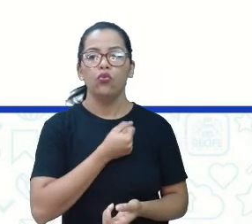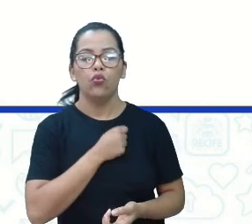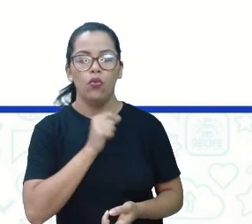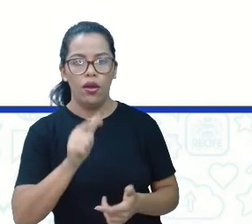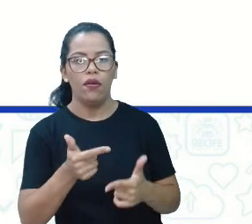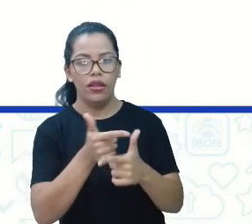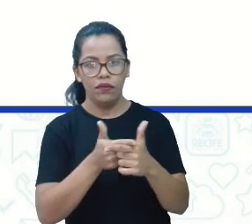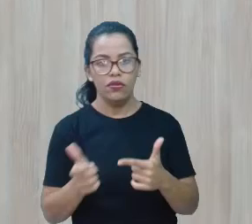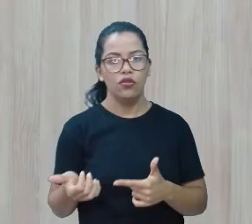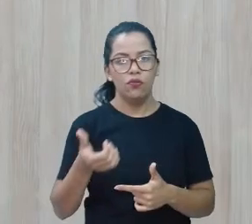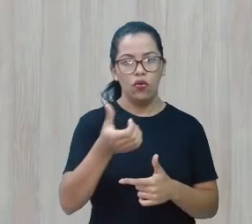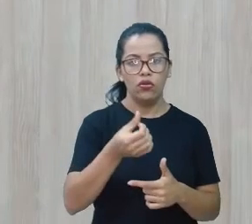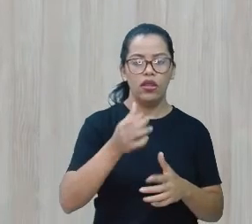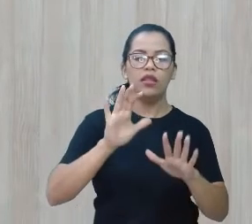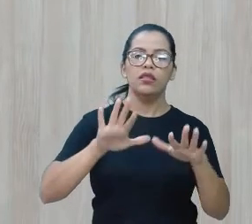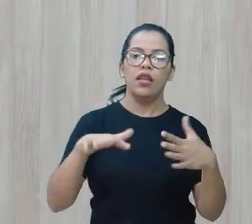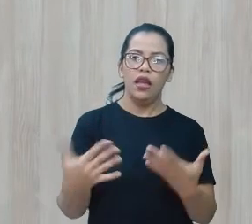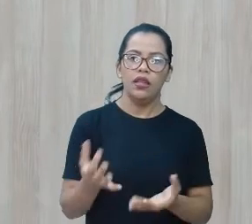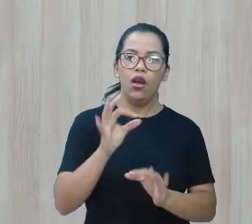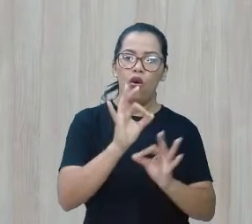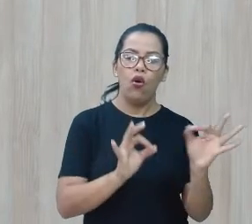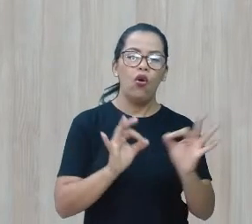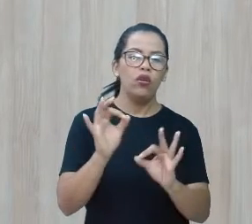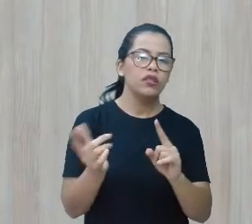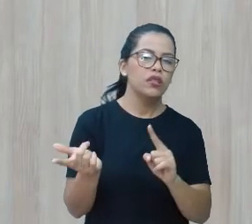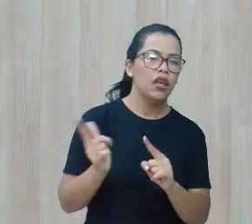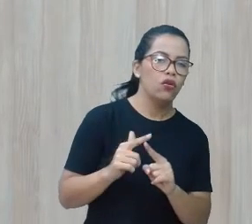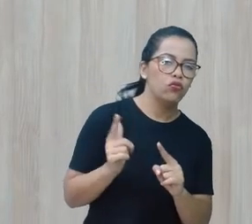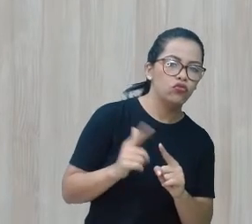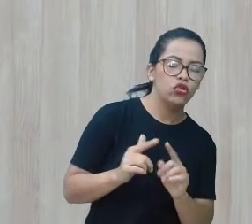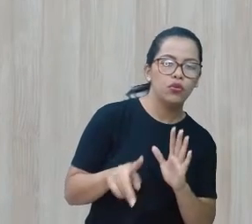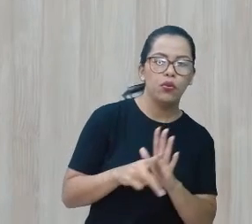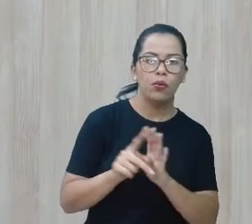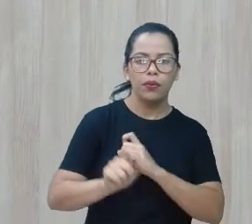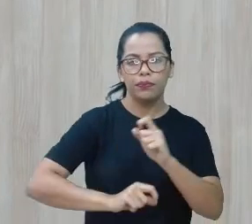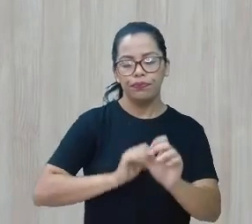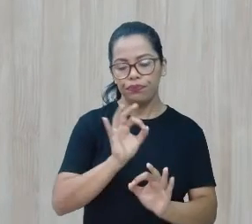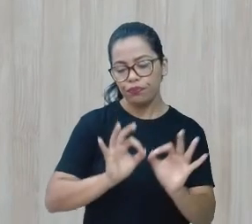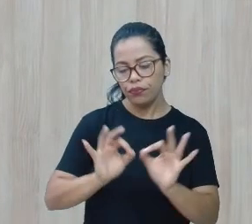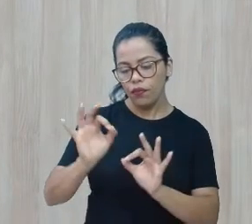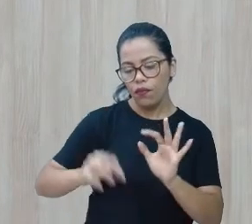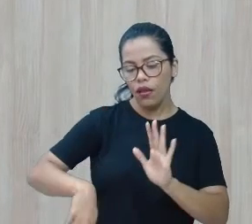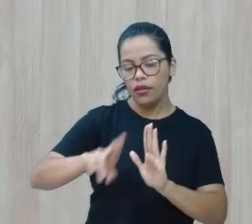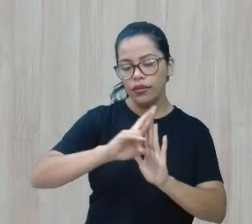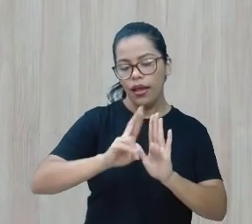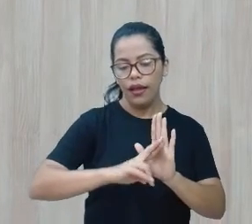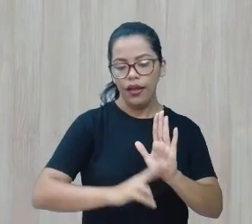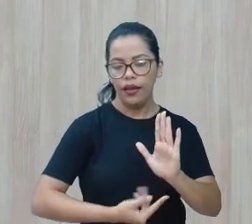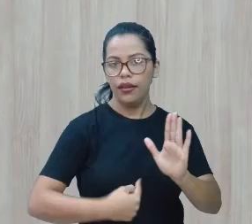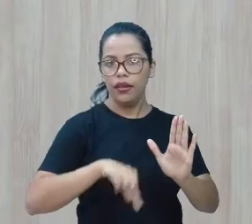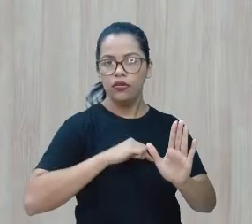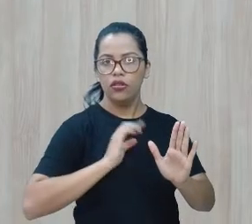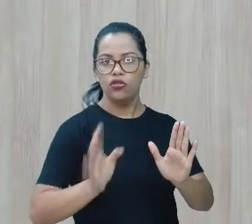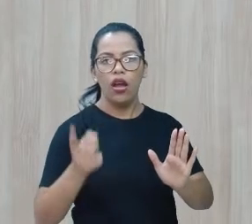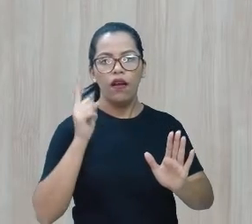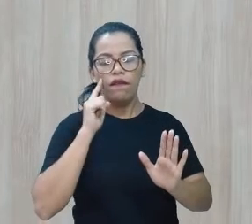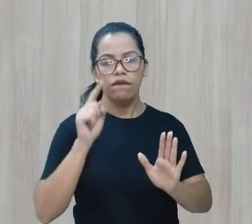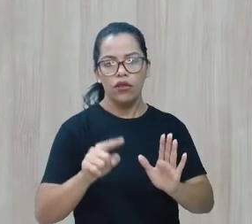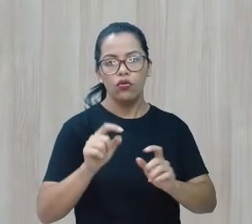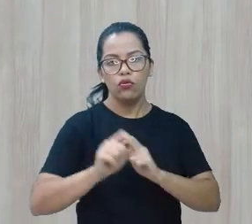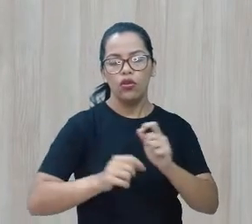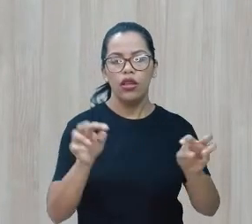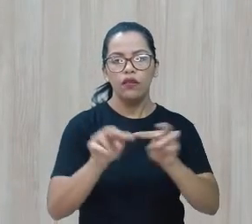para 6. Então eu montei aí uma espécie, né, de organização da regrinha que a gente já viu de